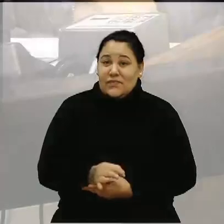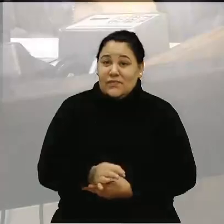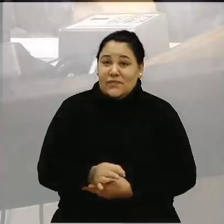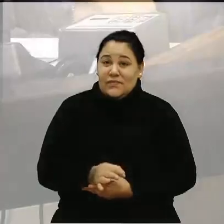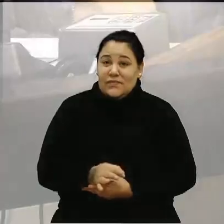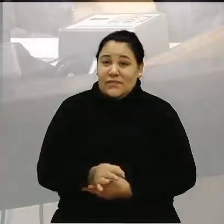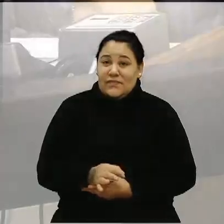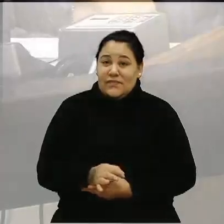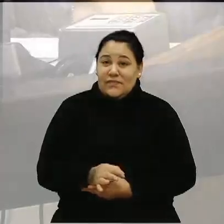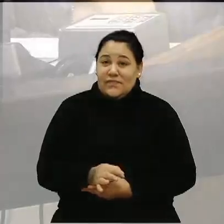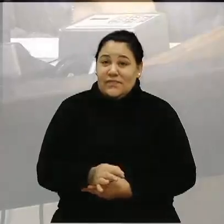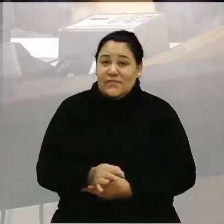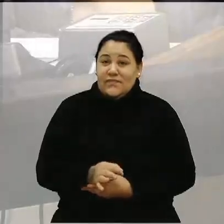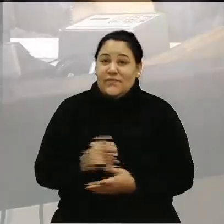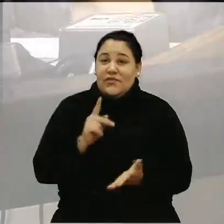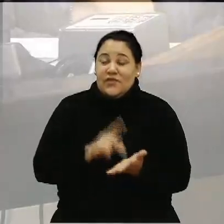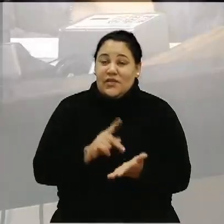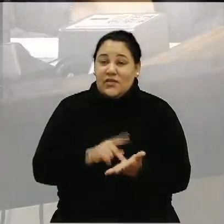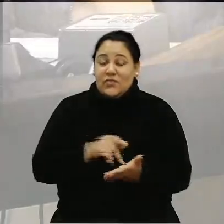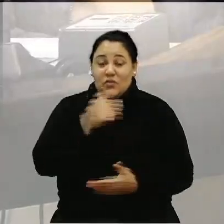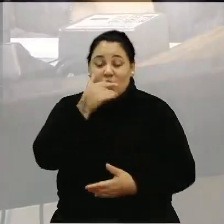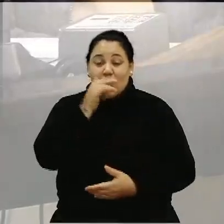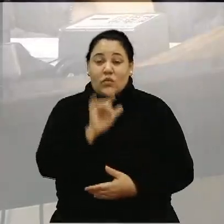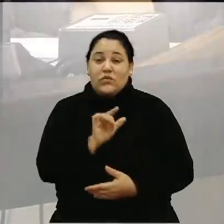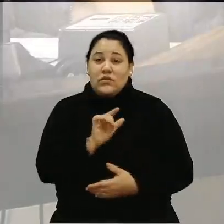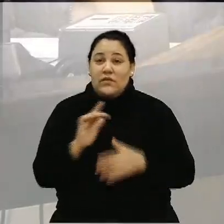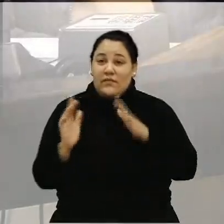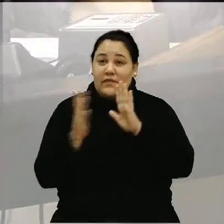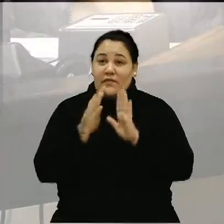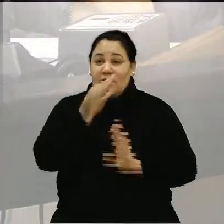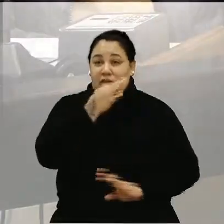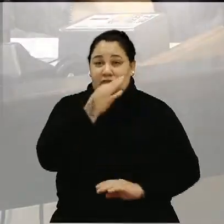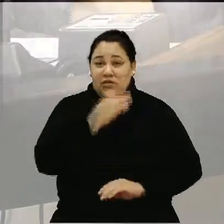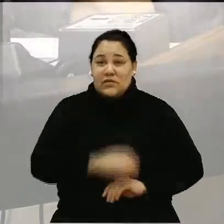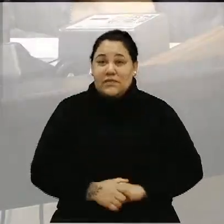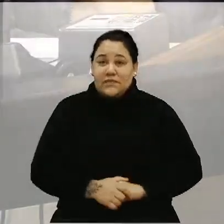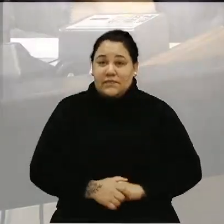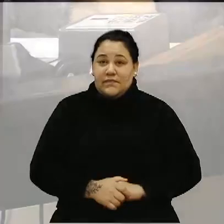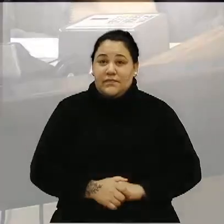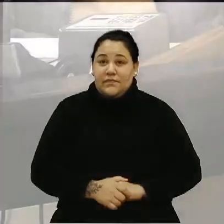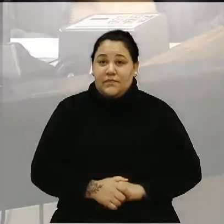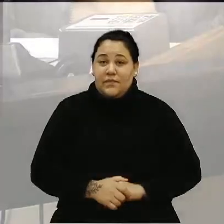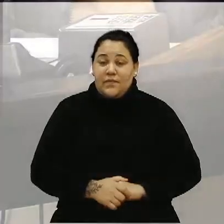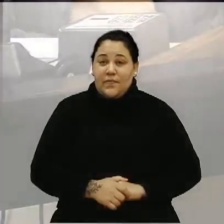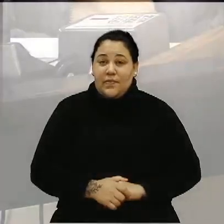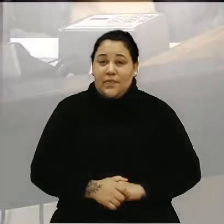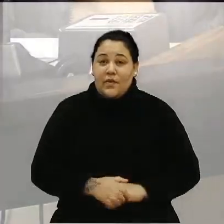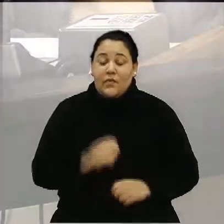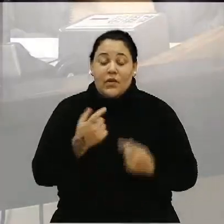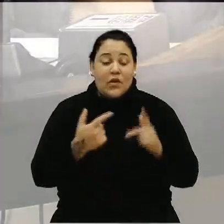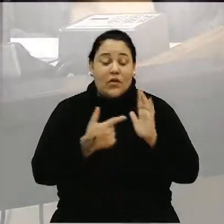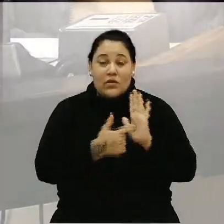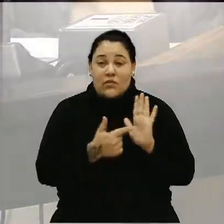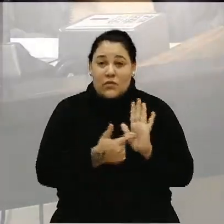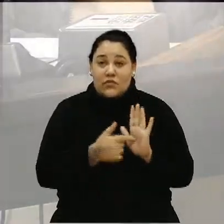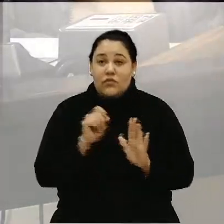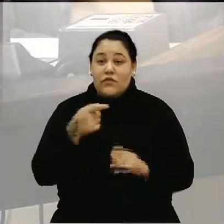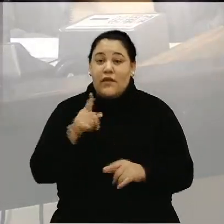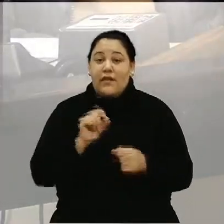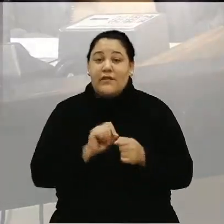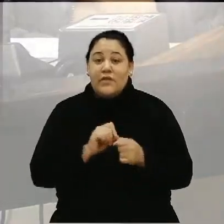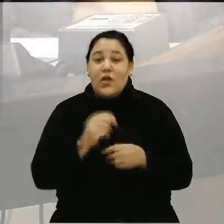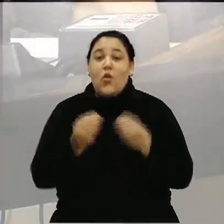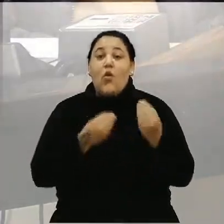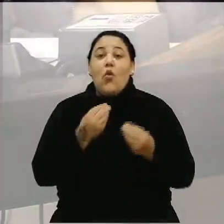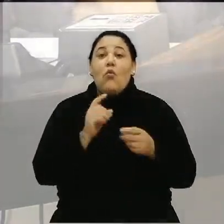para de fato governar Caxias do Sul. Algo que demonstre o que fará, como